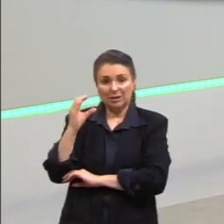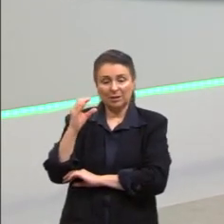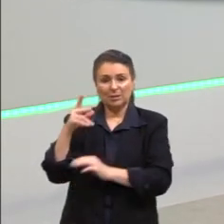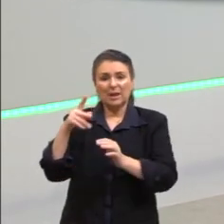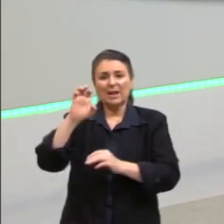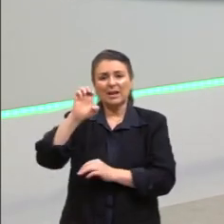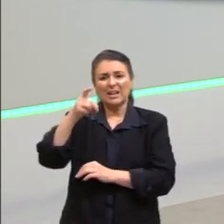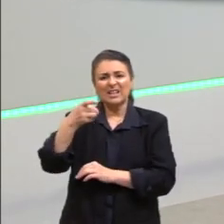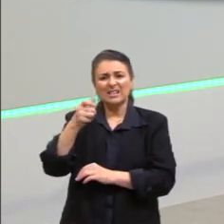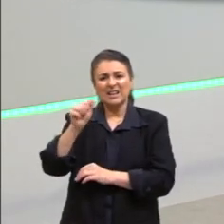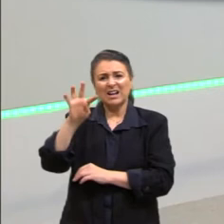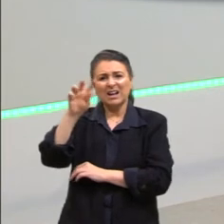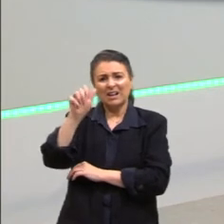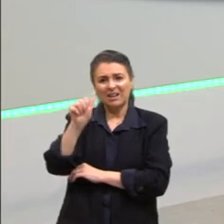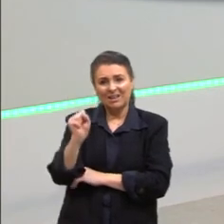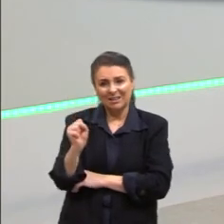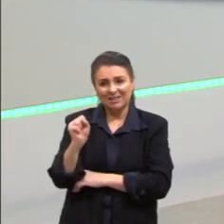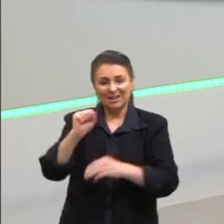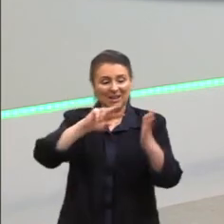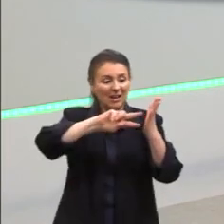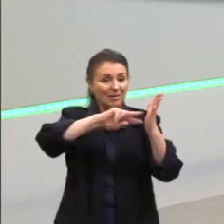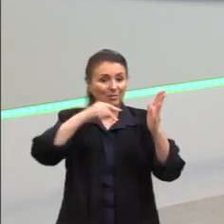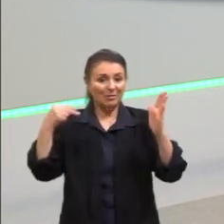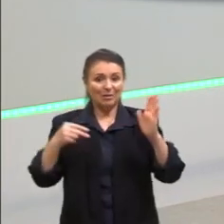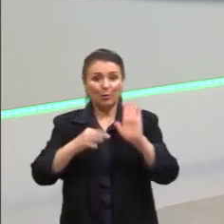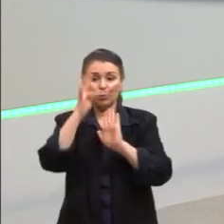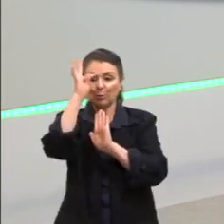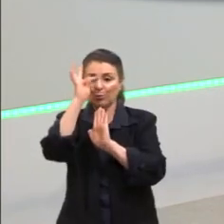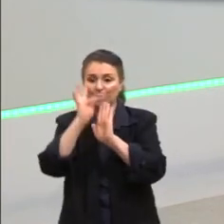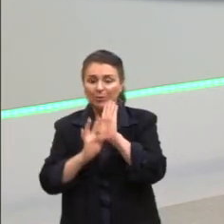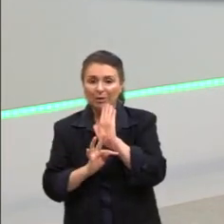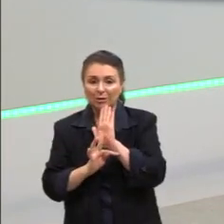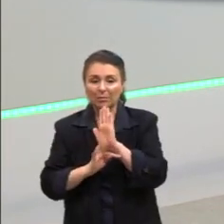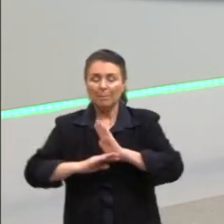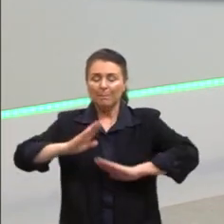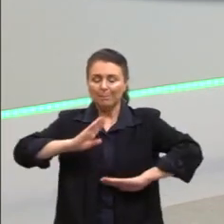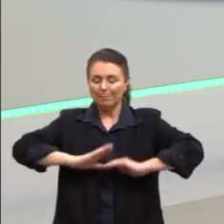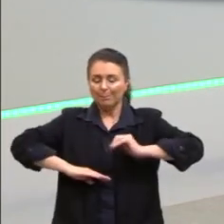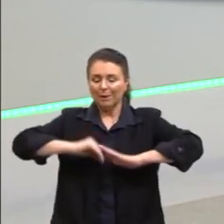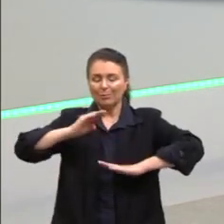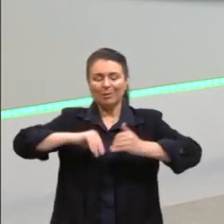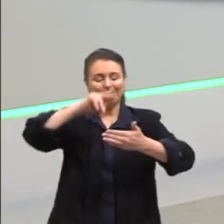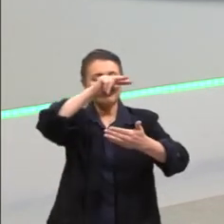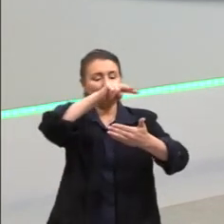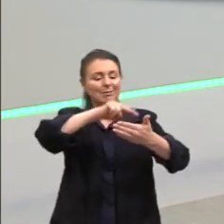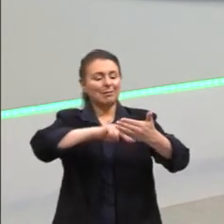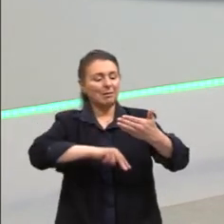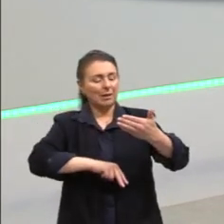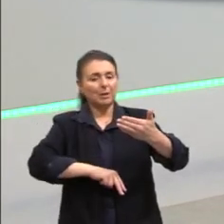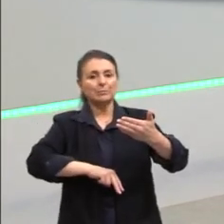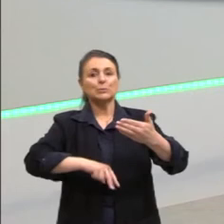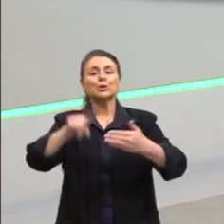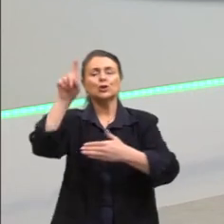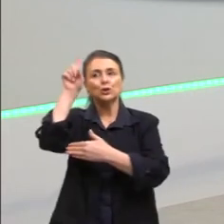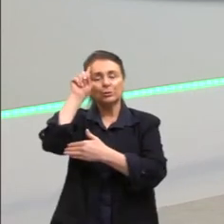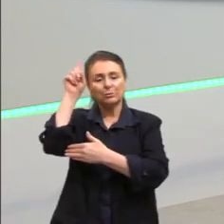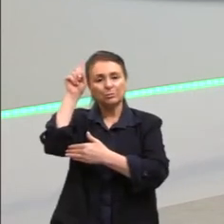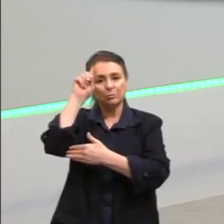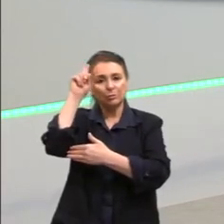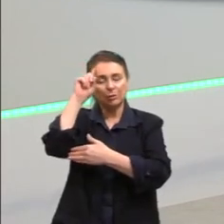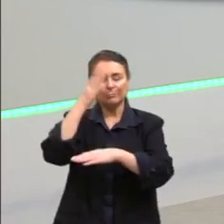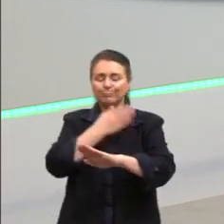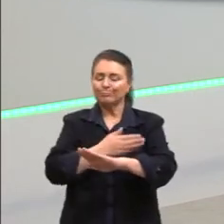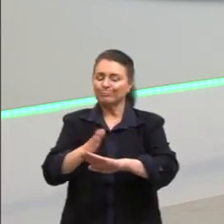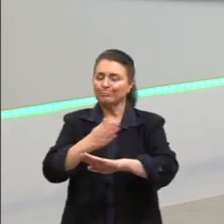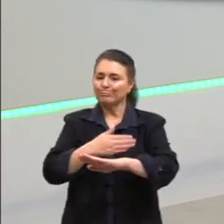para vocês. A interpretação de texto é prática, é ler todos os dias, é criar o hábito